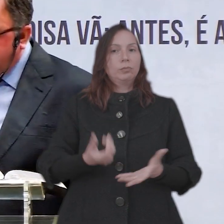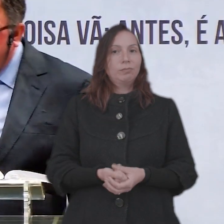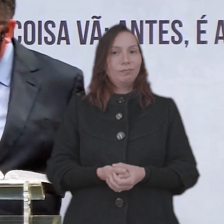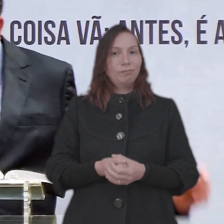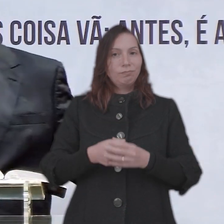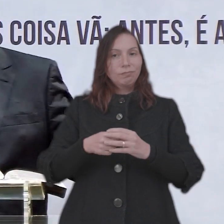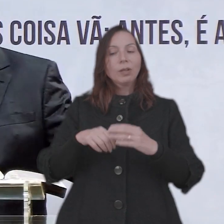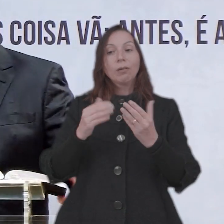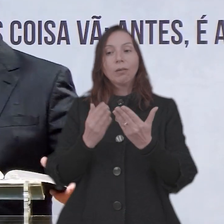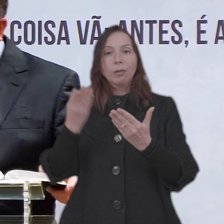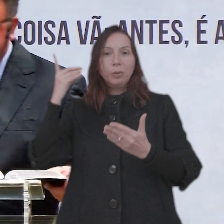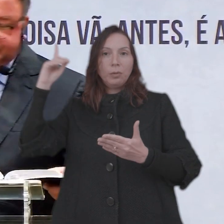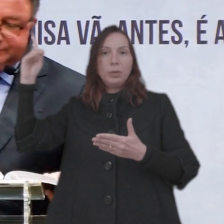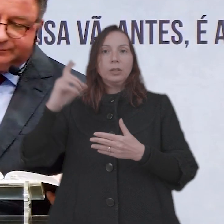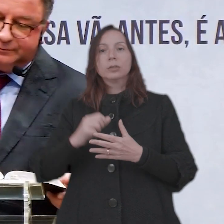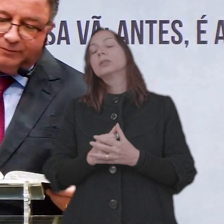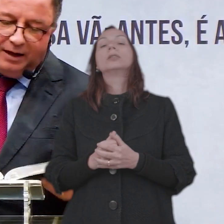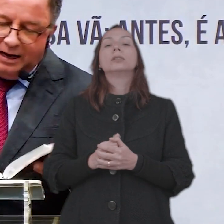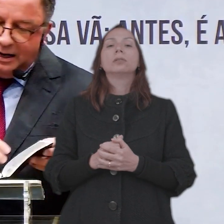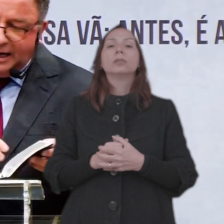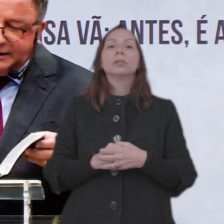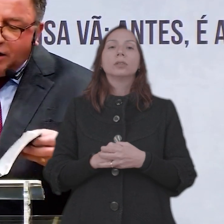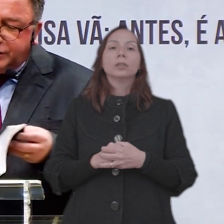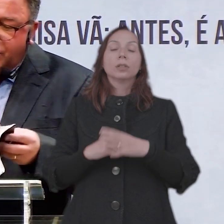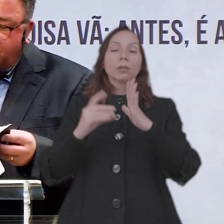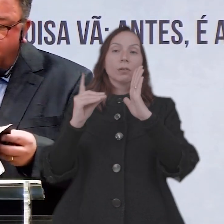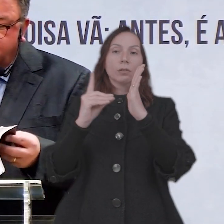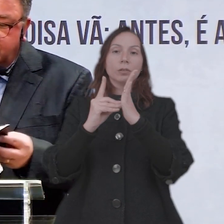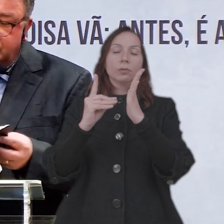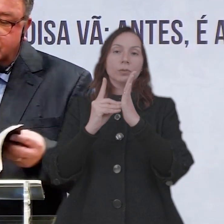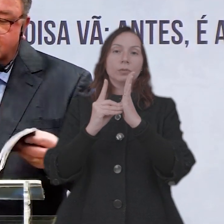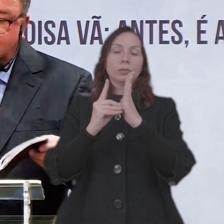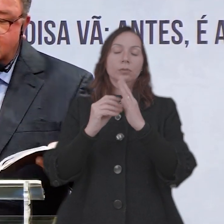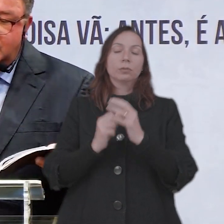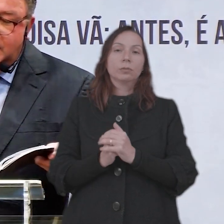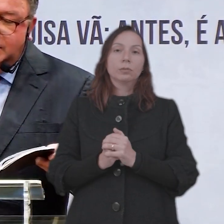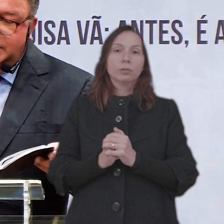Abra sua Bíblia, por favor. Lá em Deuteronômio.